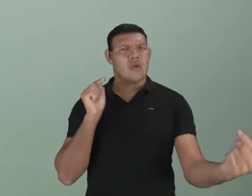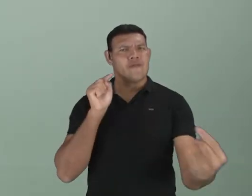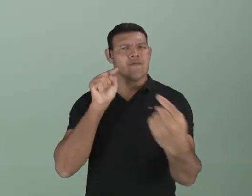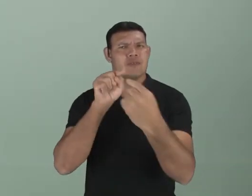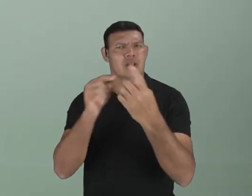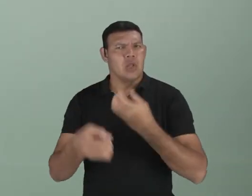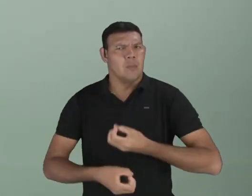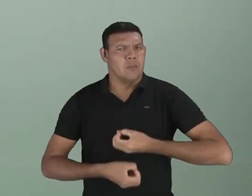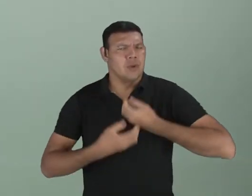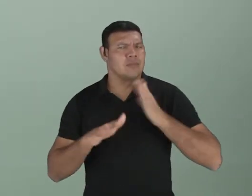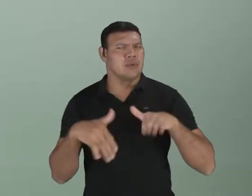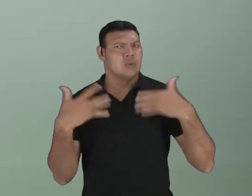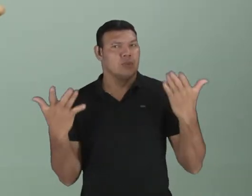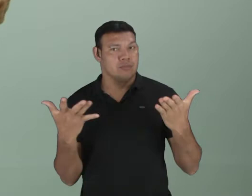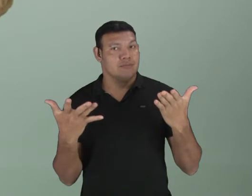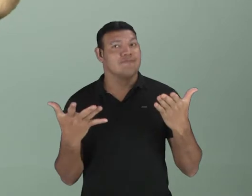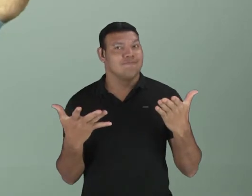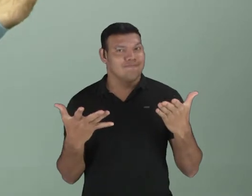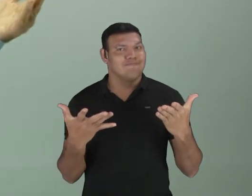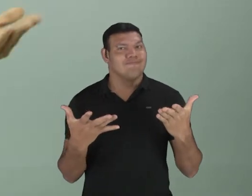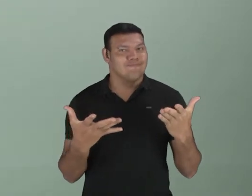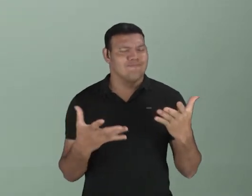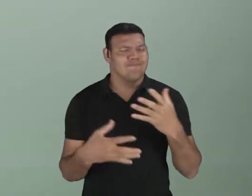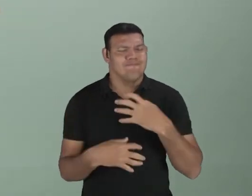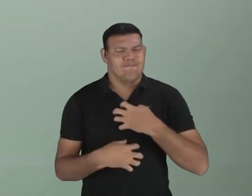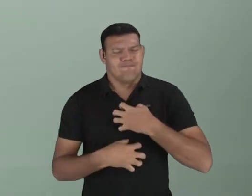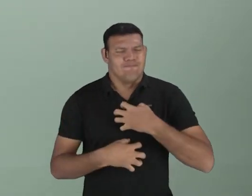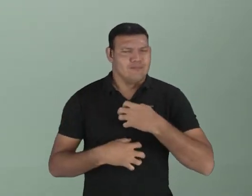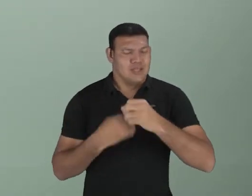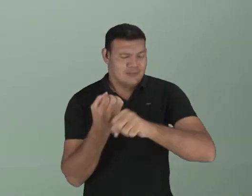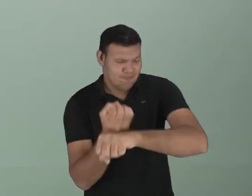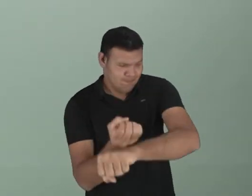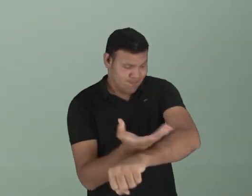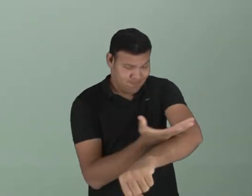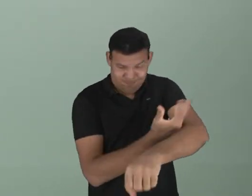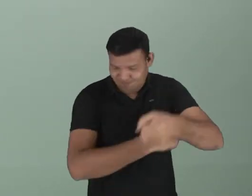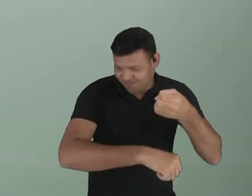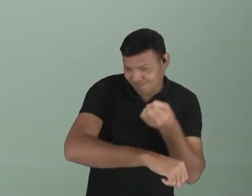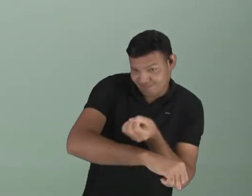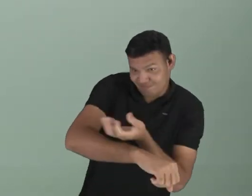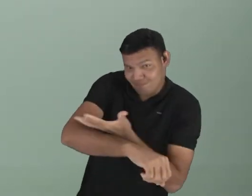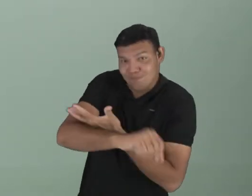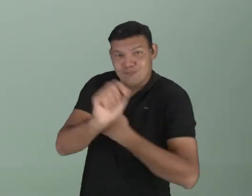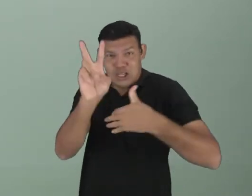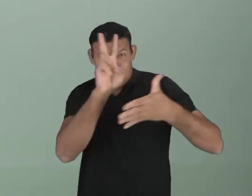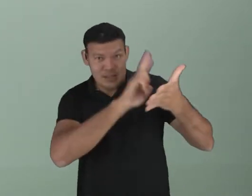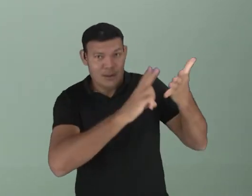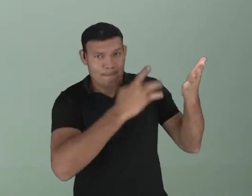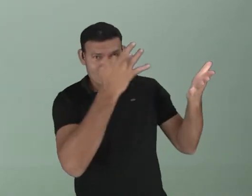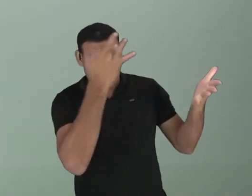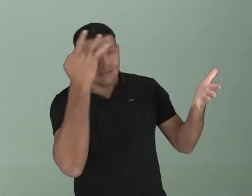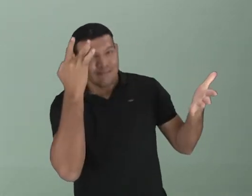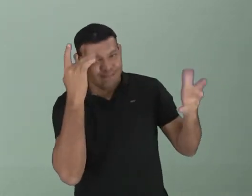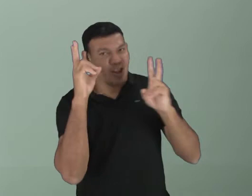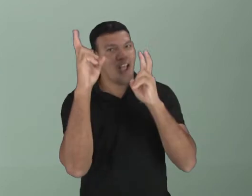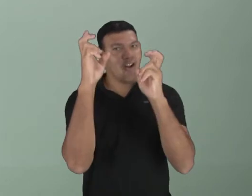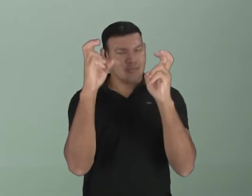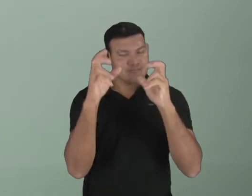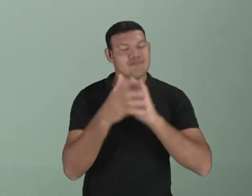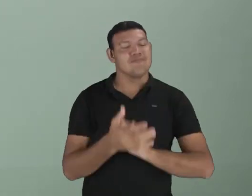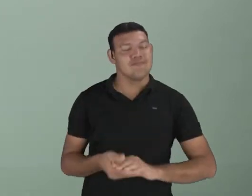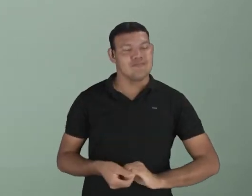finalidade de um poema? É despertar o lado emotivo, né, do leitor. E ele traz essa temática